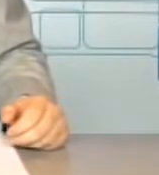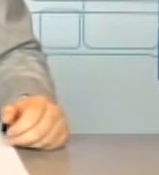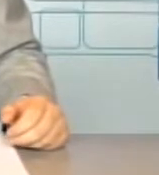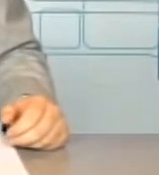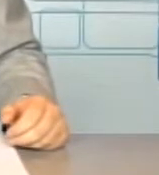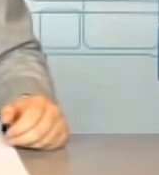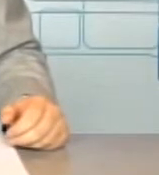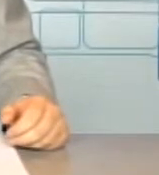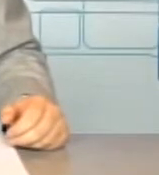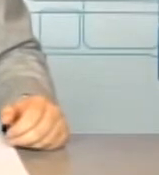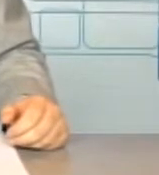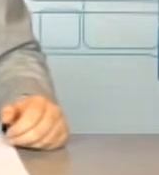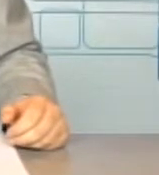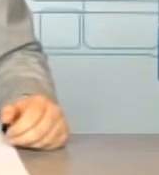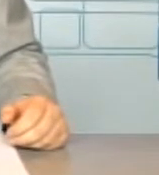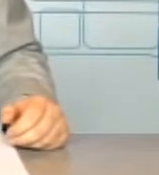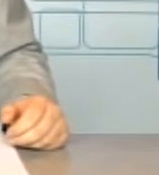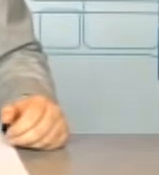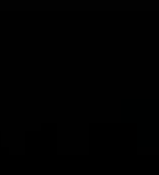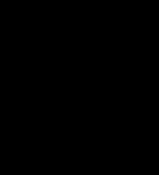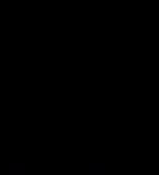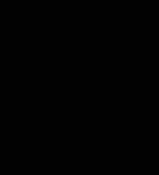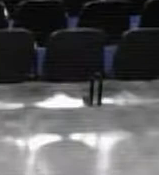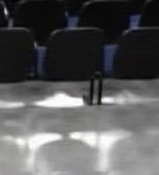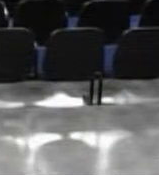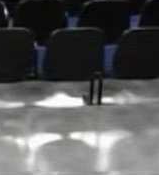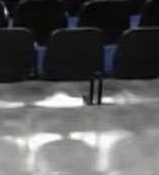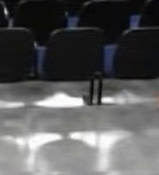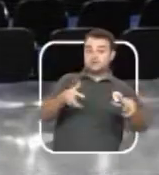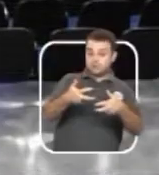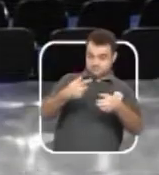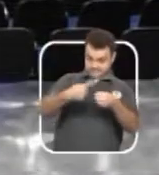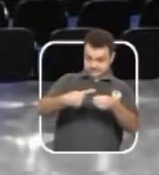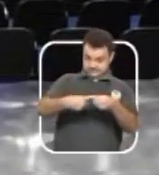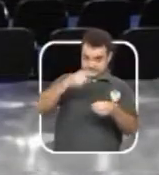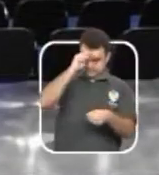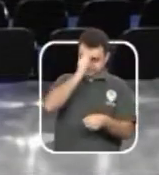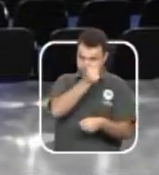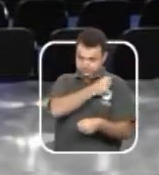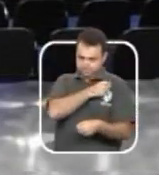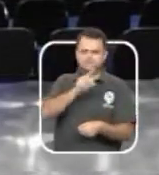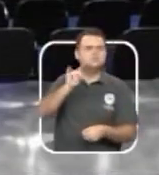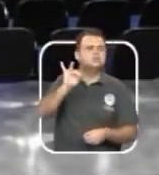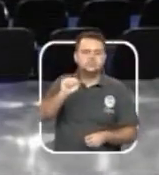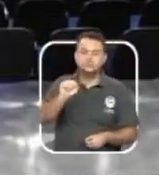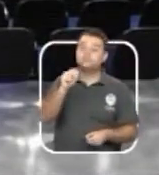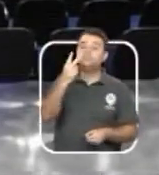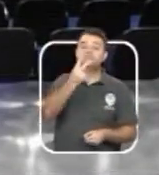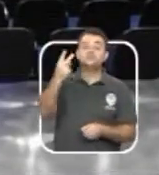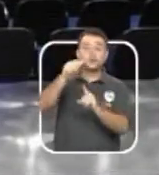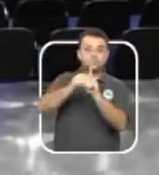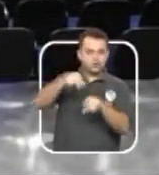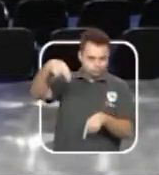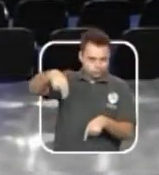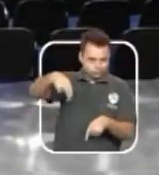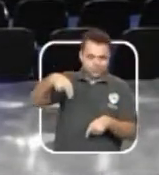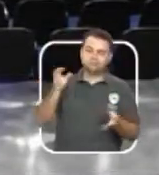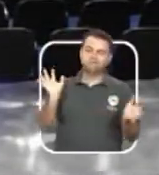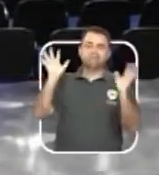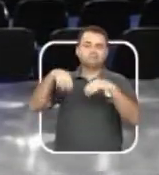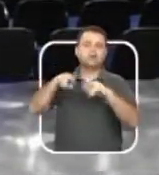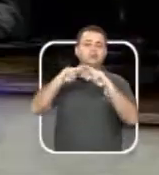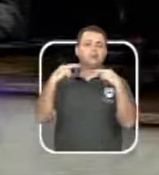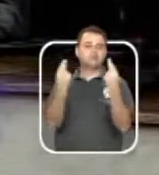o balanço completo dessa sessão. Os vereadores de São José do Rio Preto analisaram 8 itens na pauta